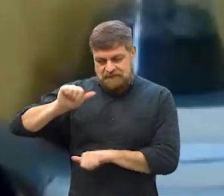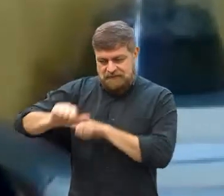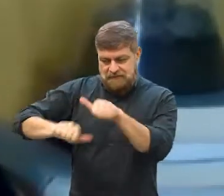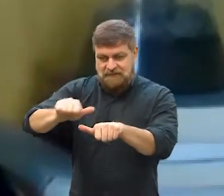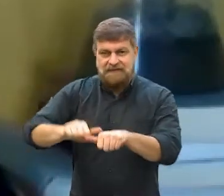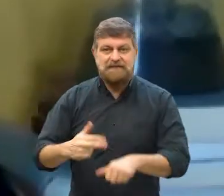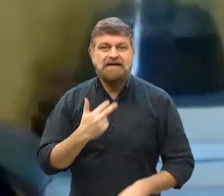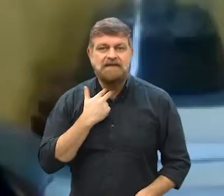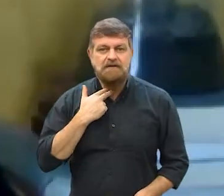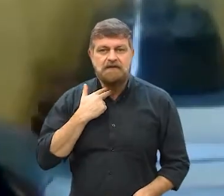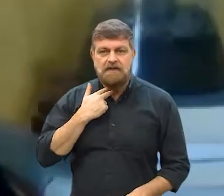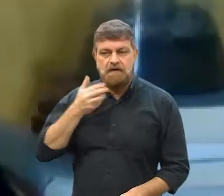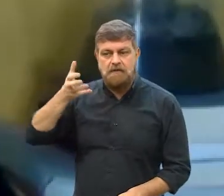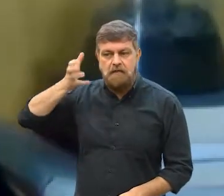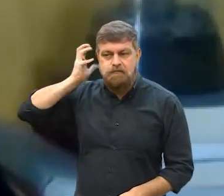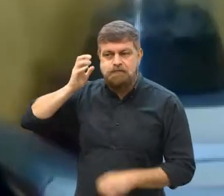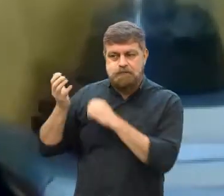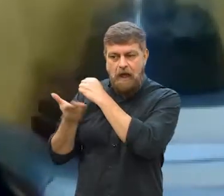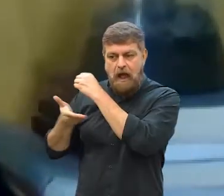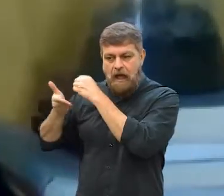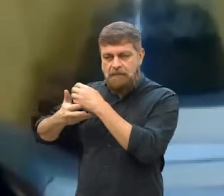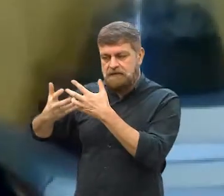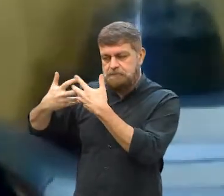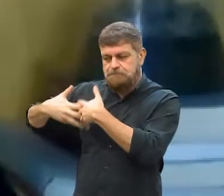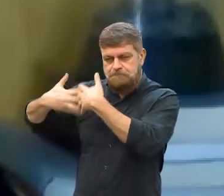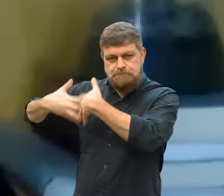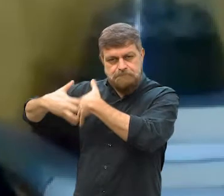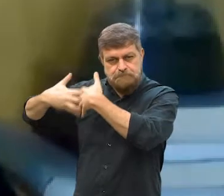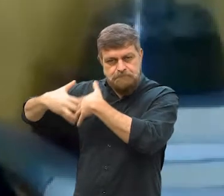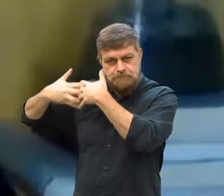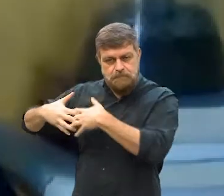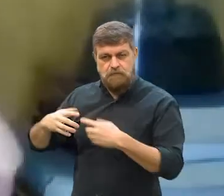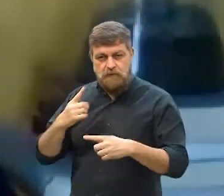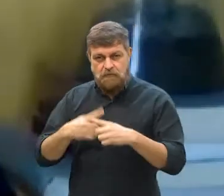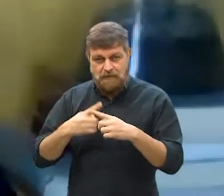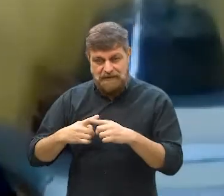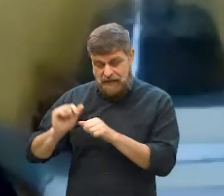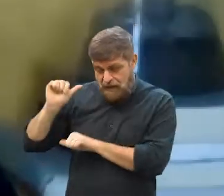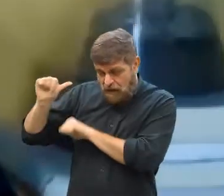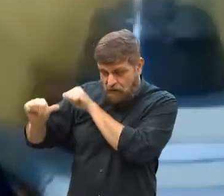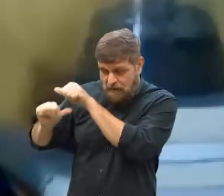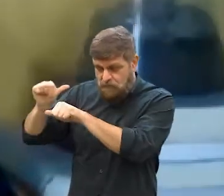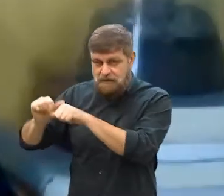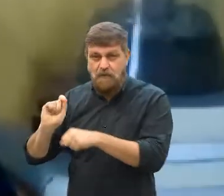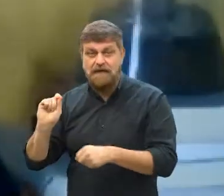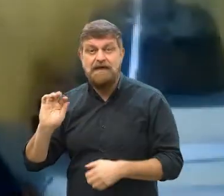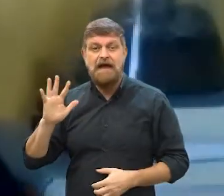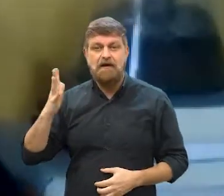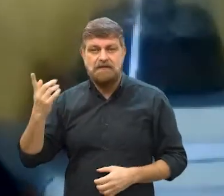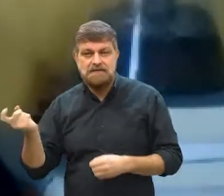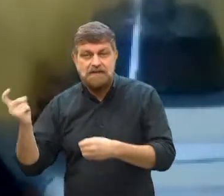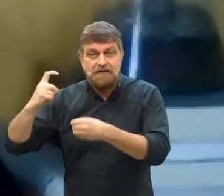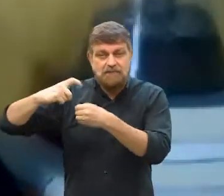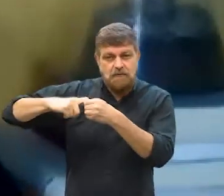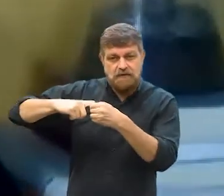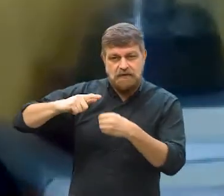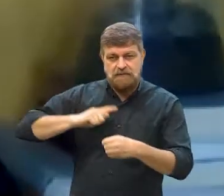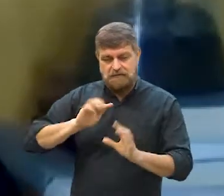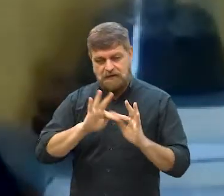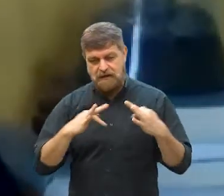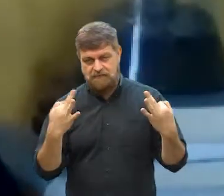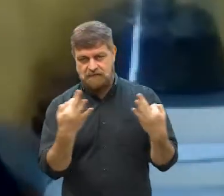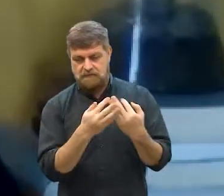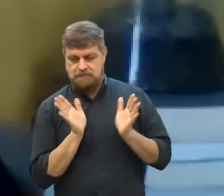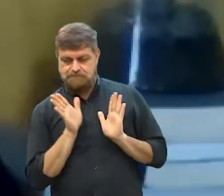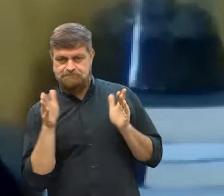ninguém conseguiu mudar a base dessa emissora Porque qualquer alteração ela vou e para a